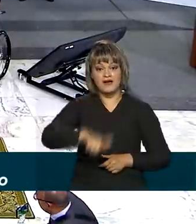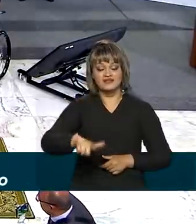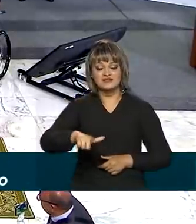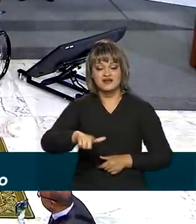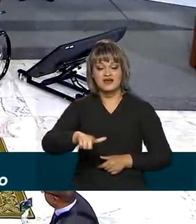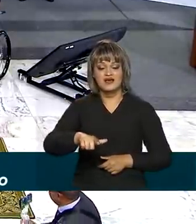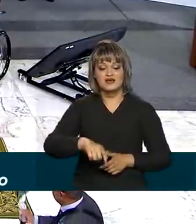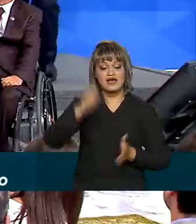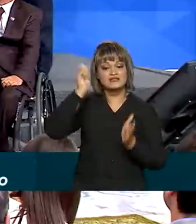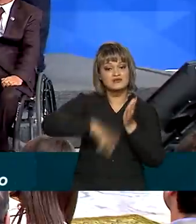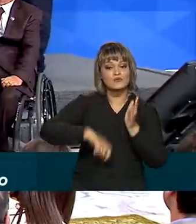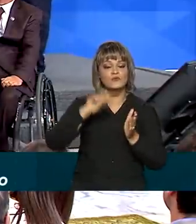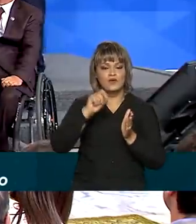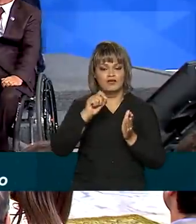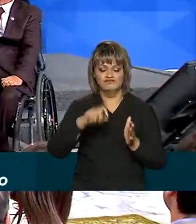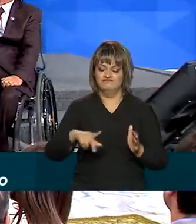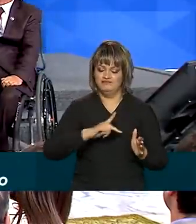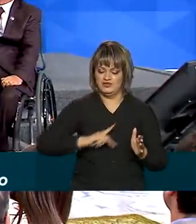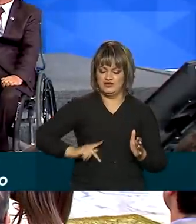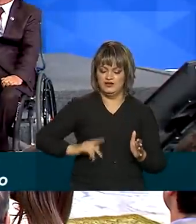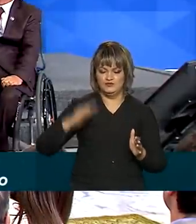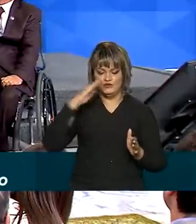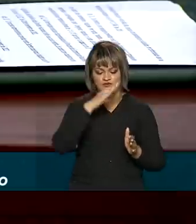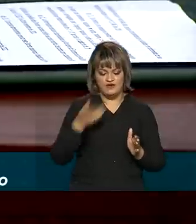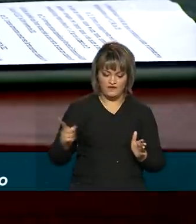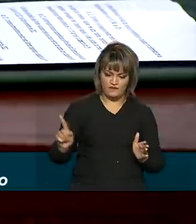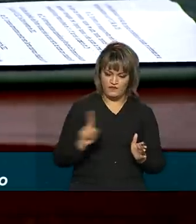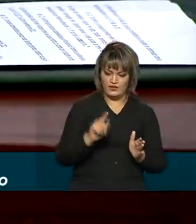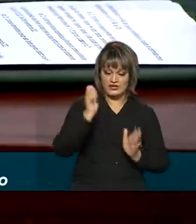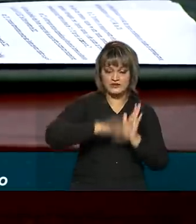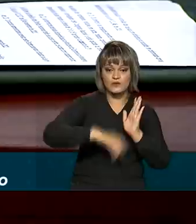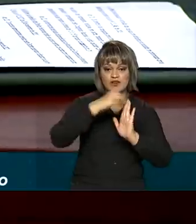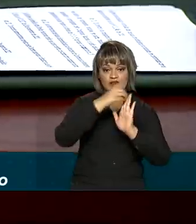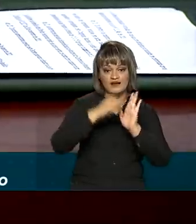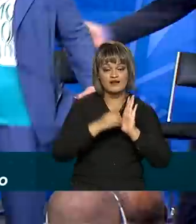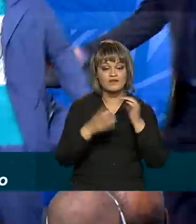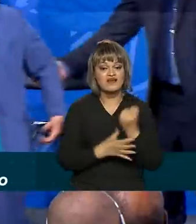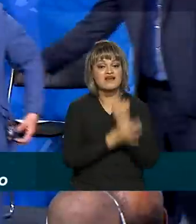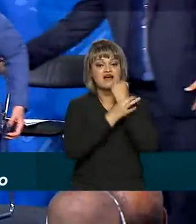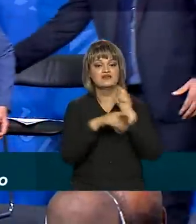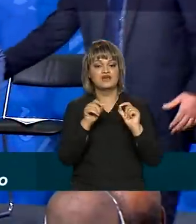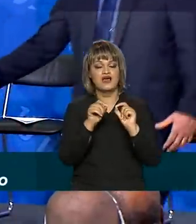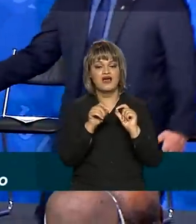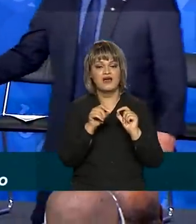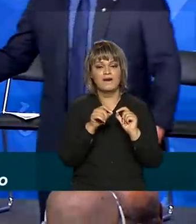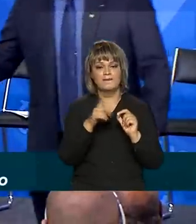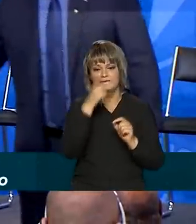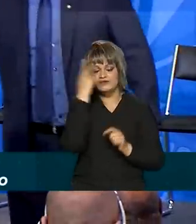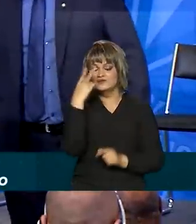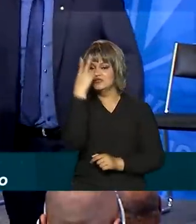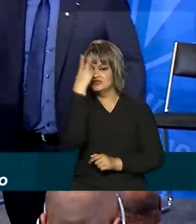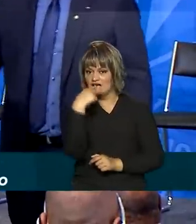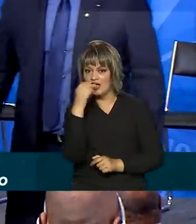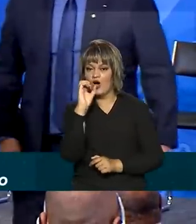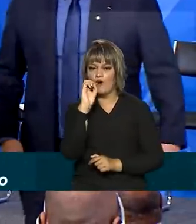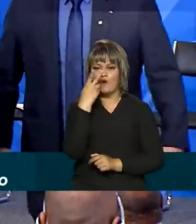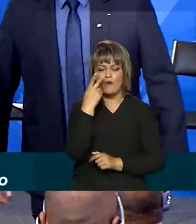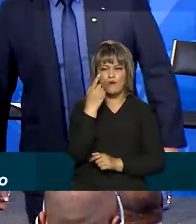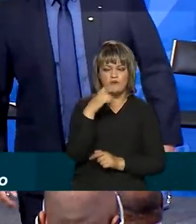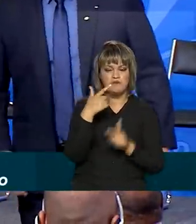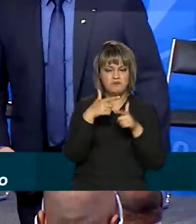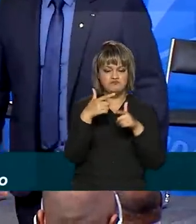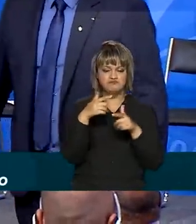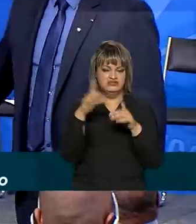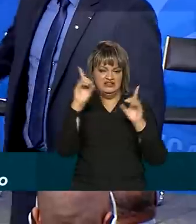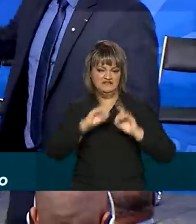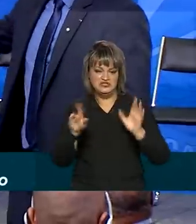foram assinados pelo presidente Jair Bolsonaro o decreto que garante o acesso de pessoas cegas ou com deficiência